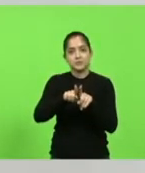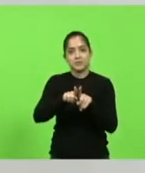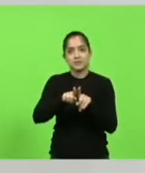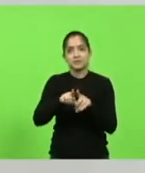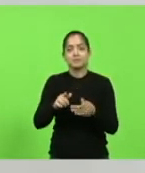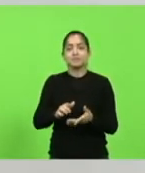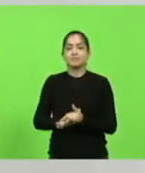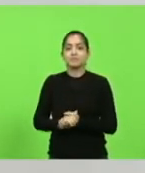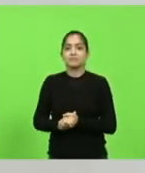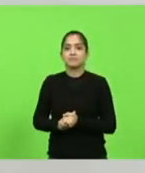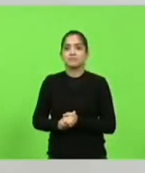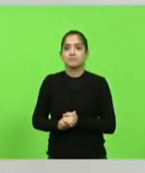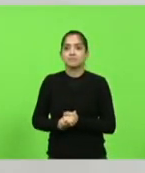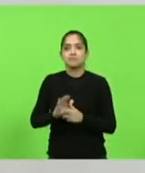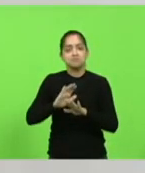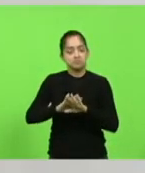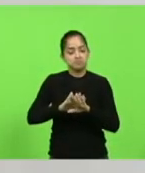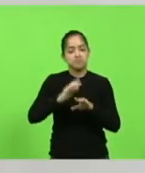também são ideológicos.